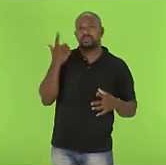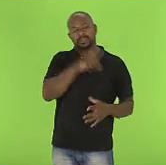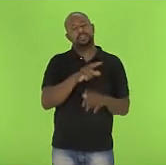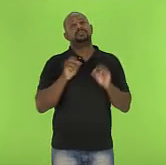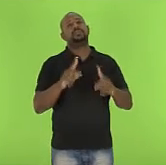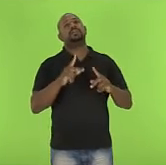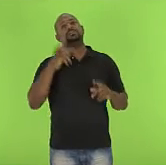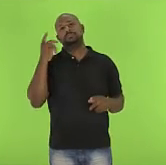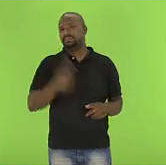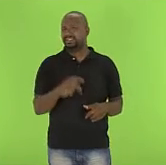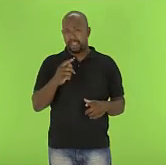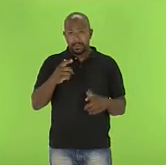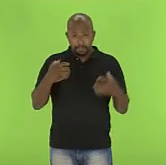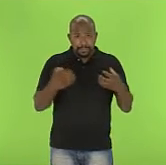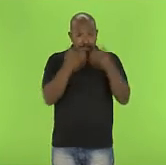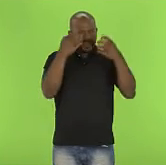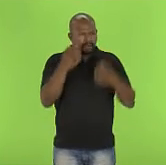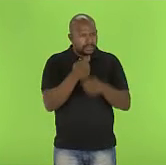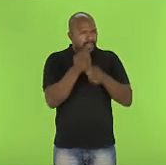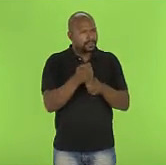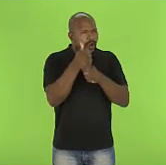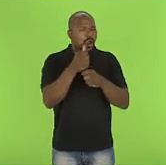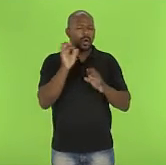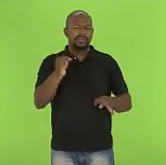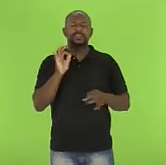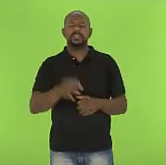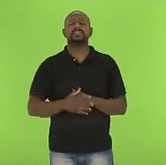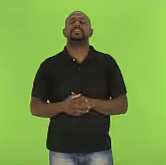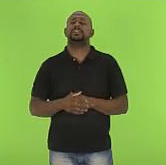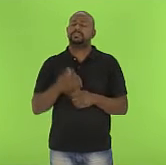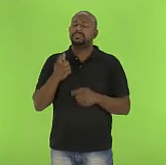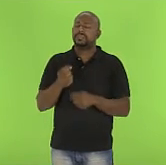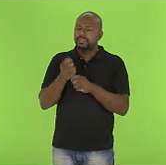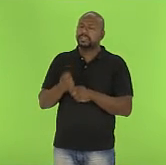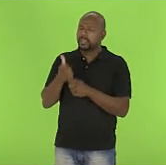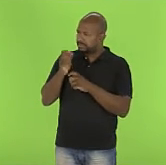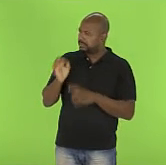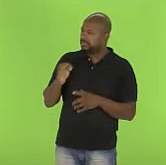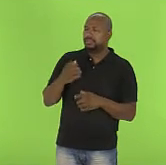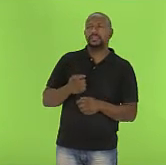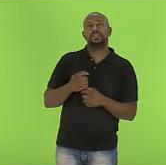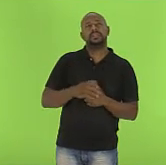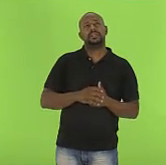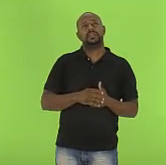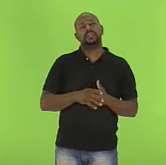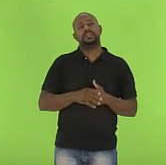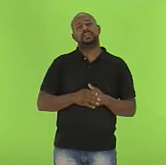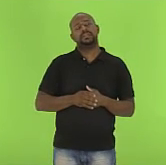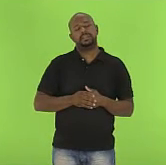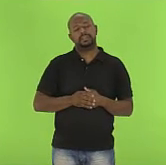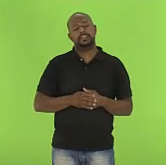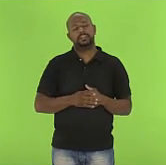Né? Brindamos o Réveillon com essa notícia, praticamente. Foi isso. E